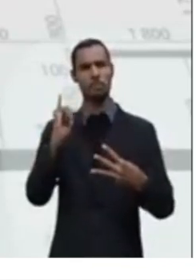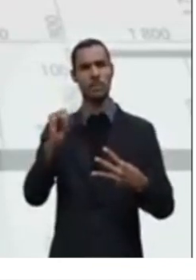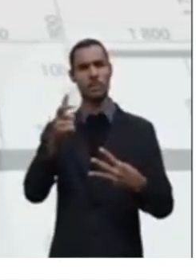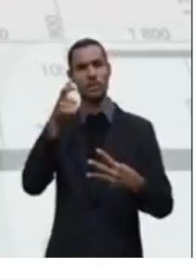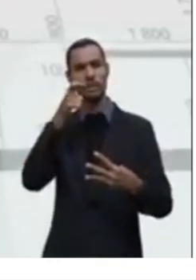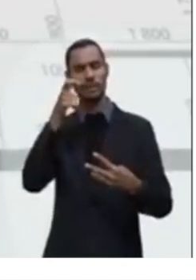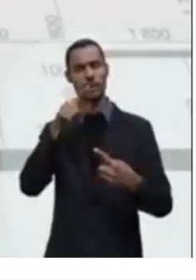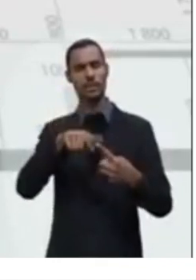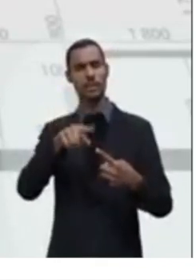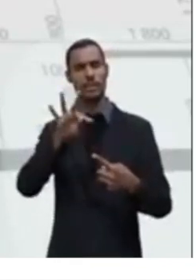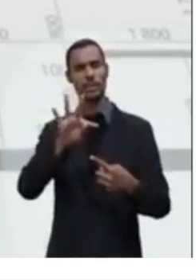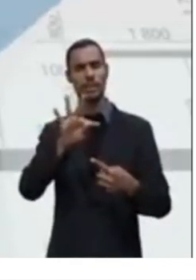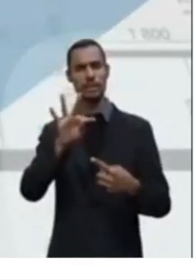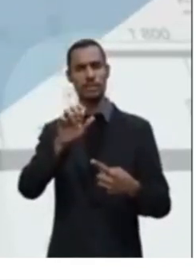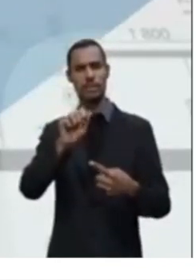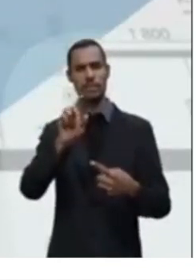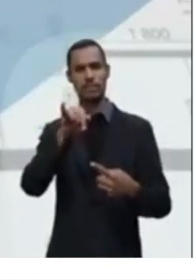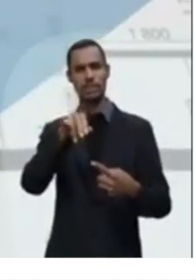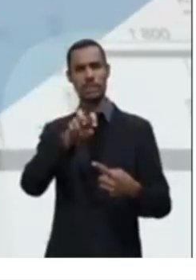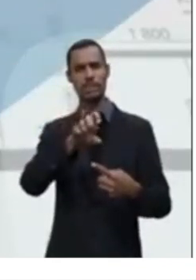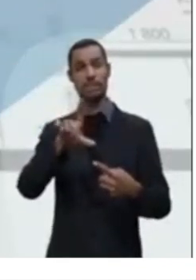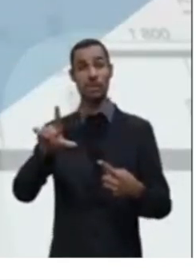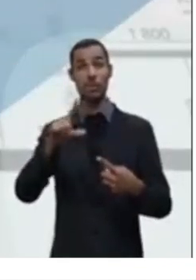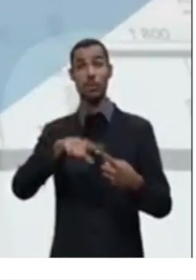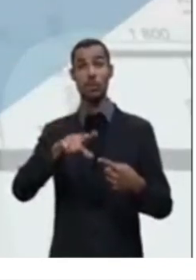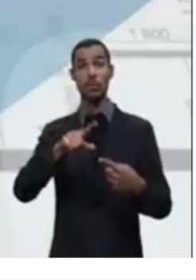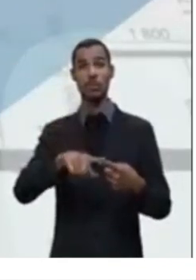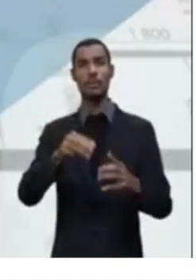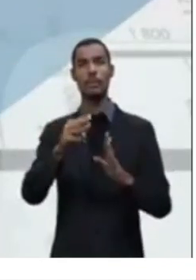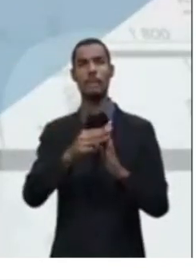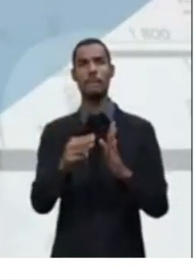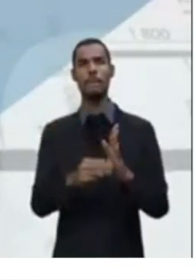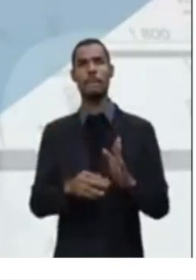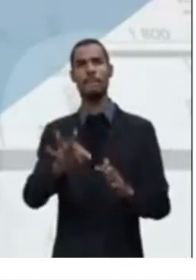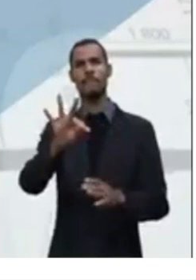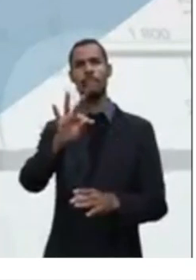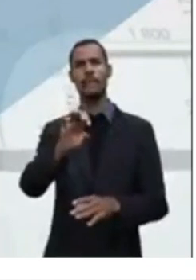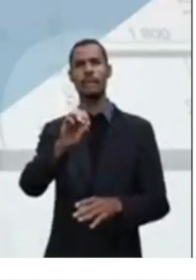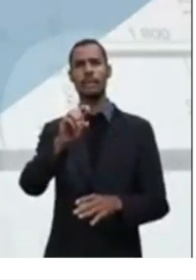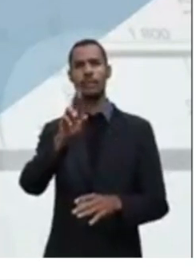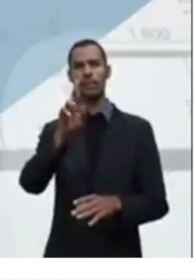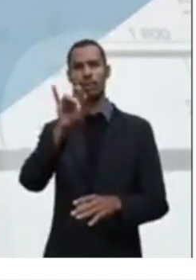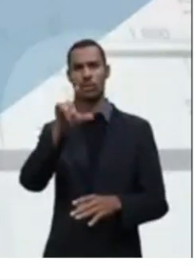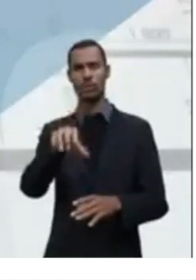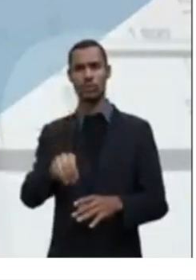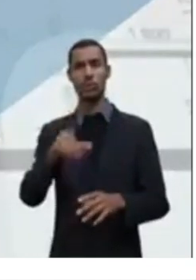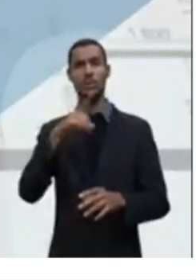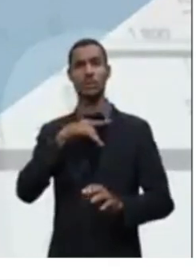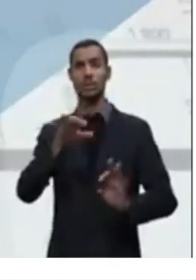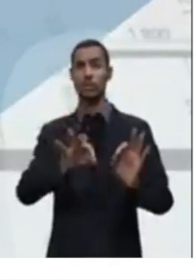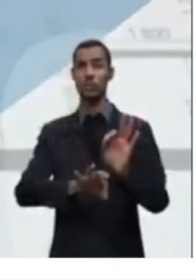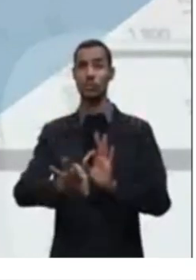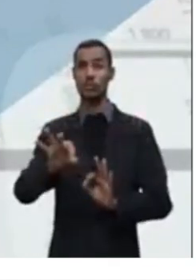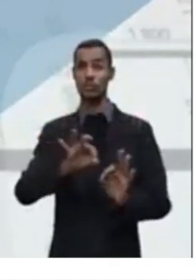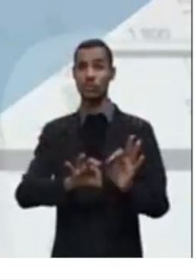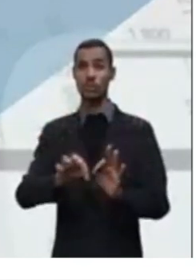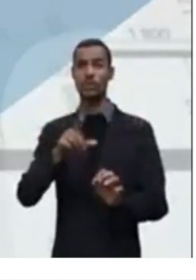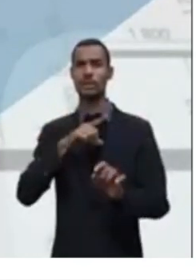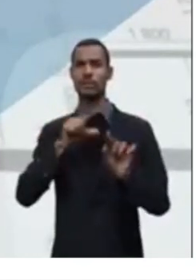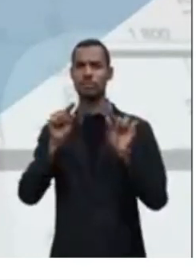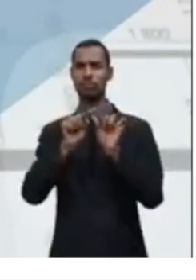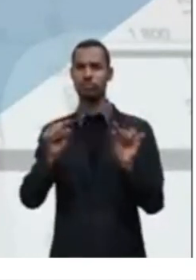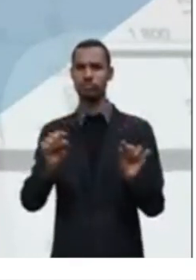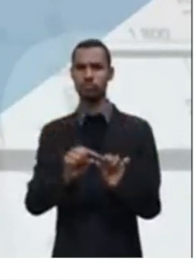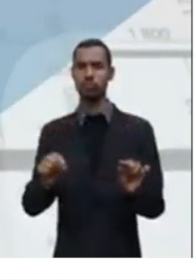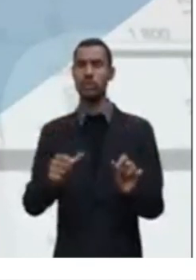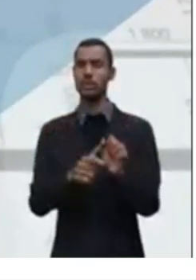tensão admissível do solo. O primeiro deles é o método teórico e é representado pela formulação de Terzaghi, em que o